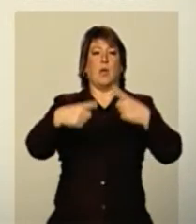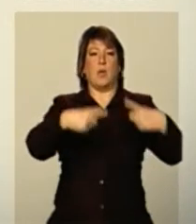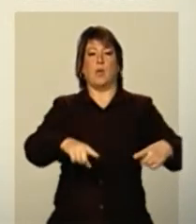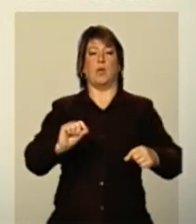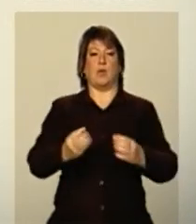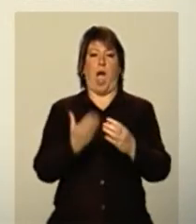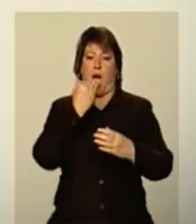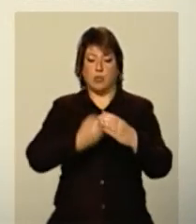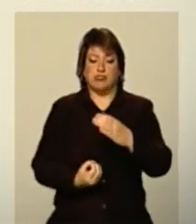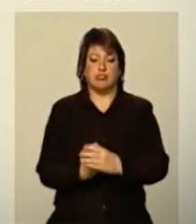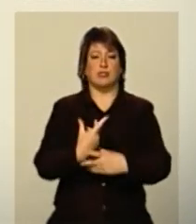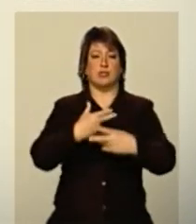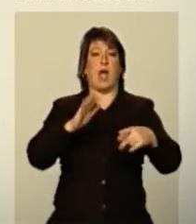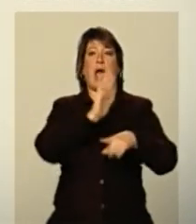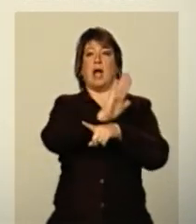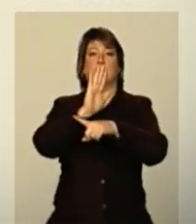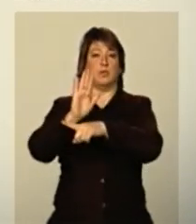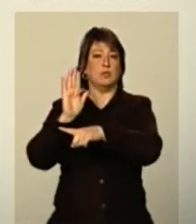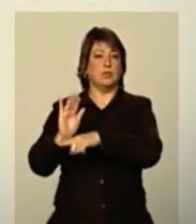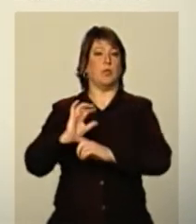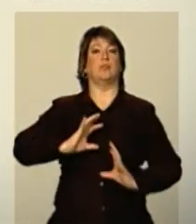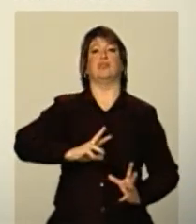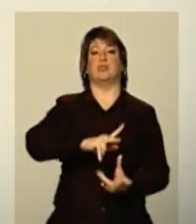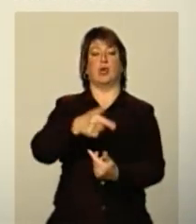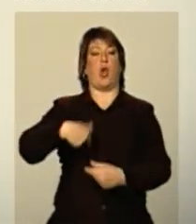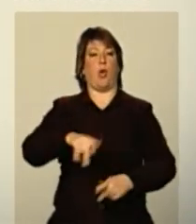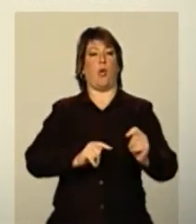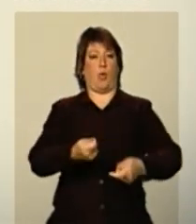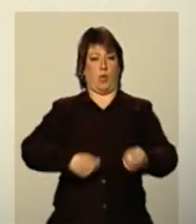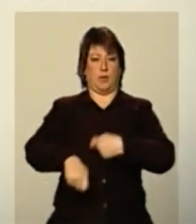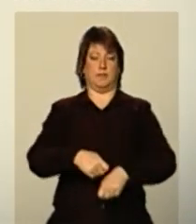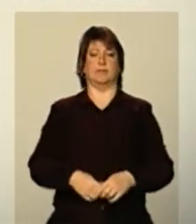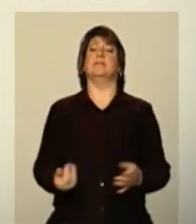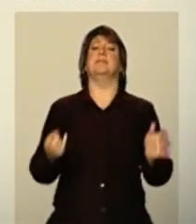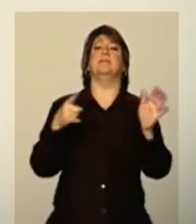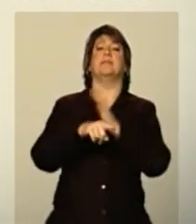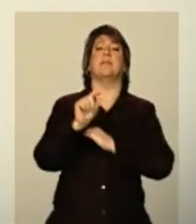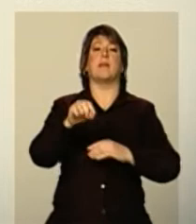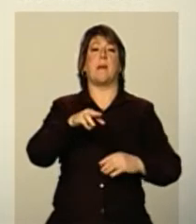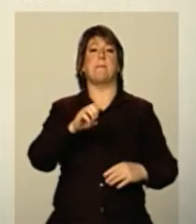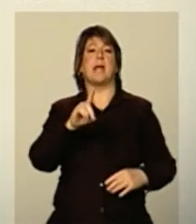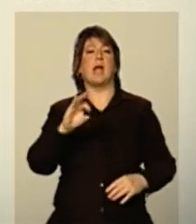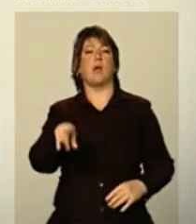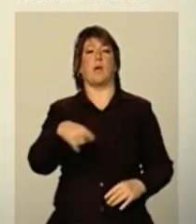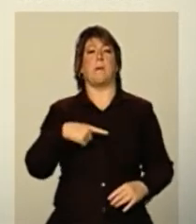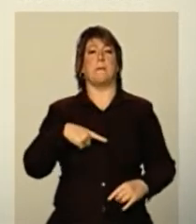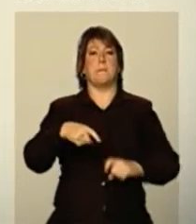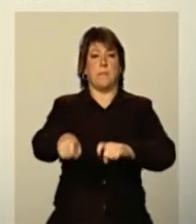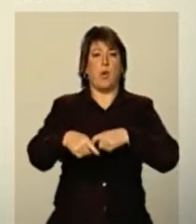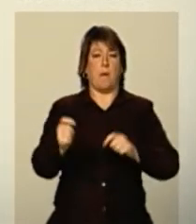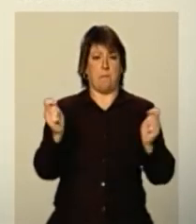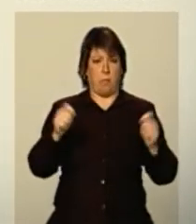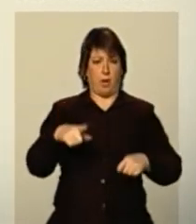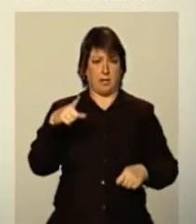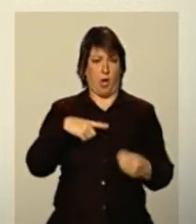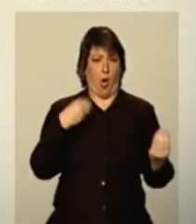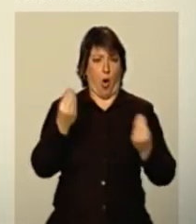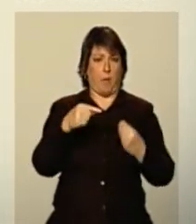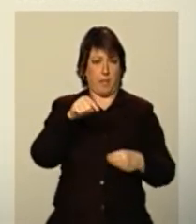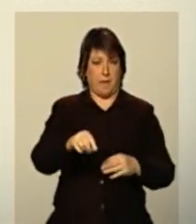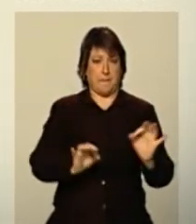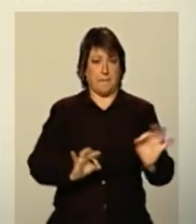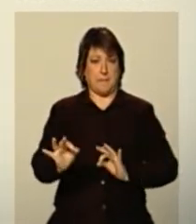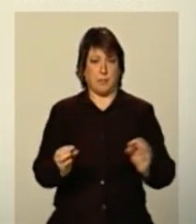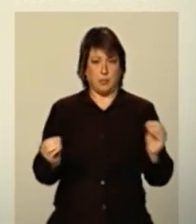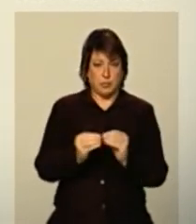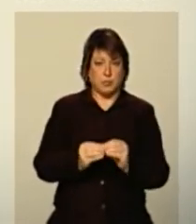para o mundo e para a nossa economia. Presidenta, os médios produtores vão ter condições especiais de financiamento nesse plano? Ah,